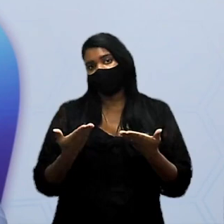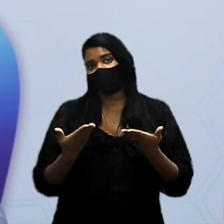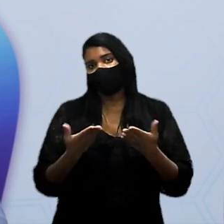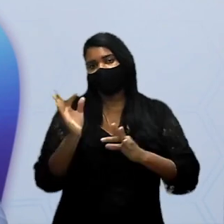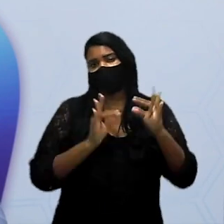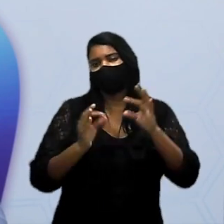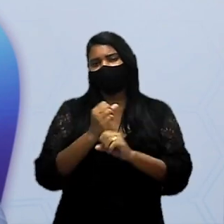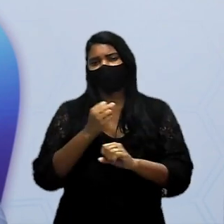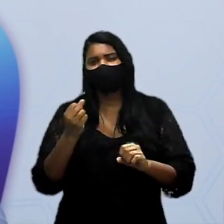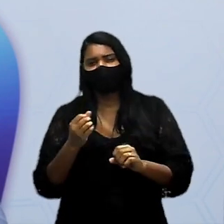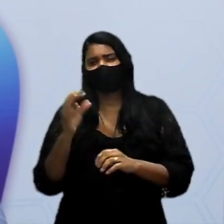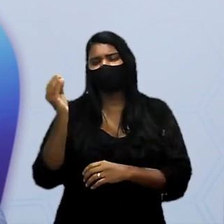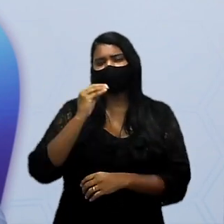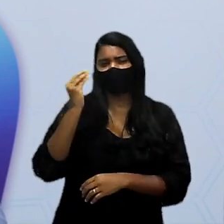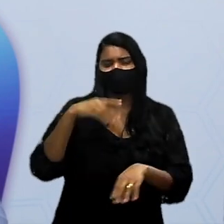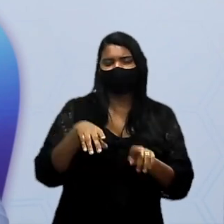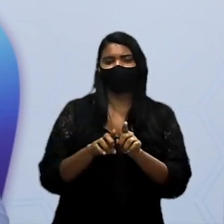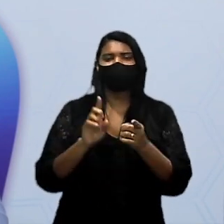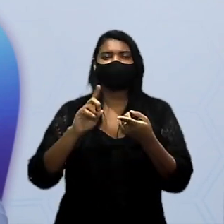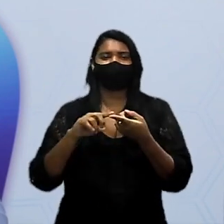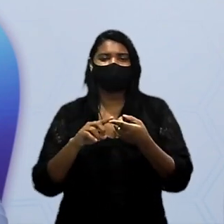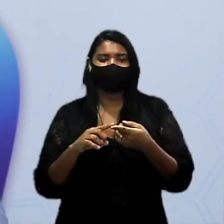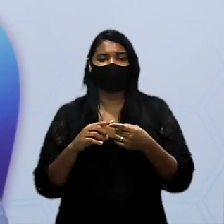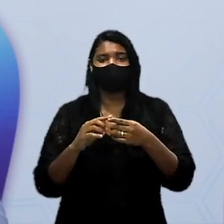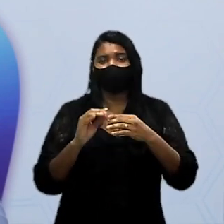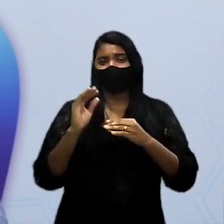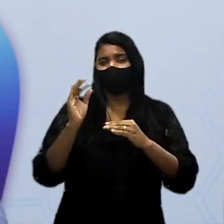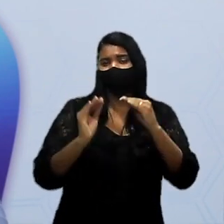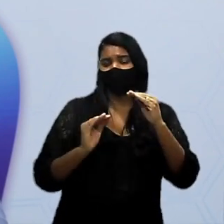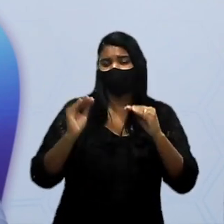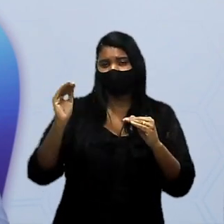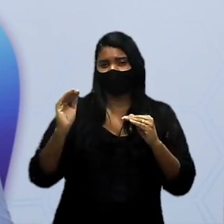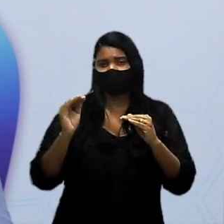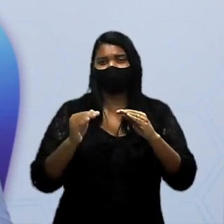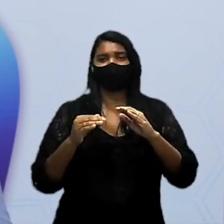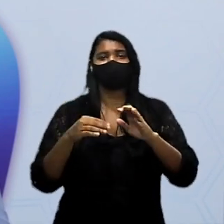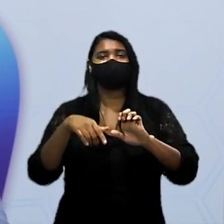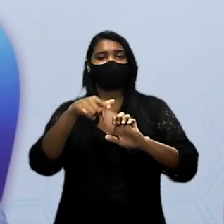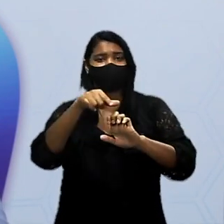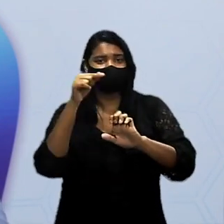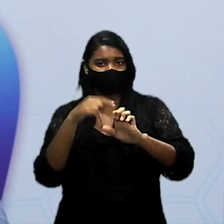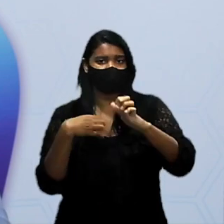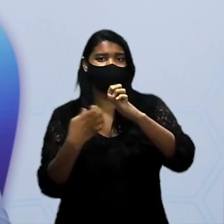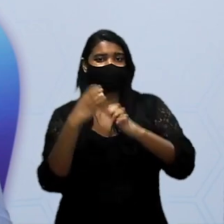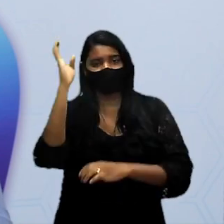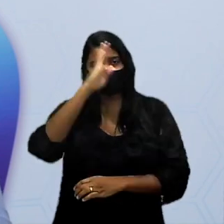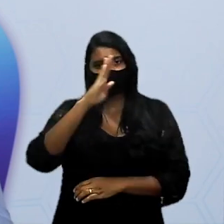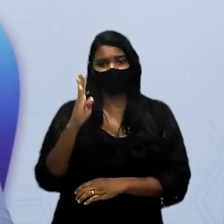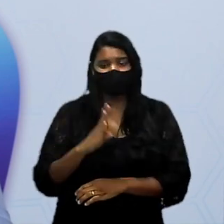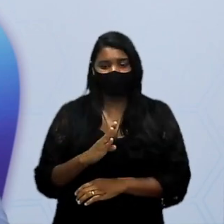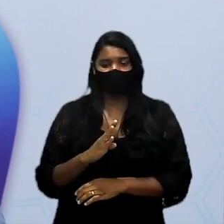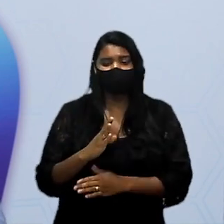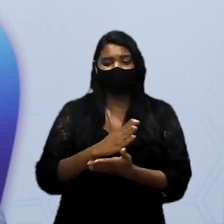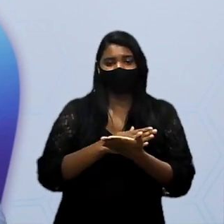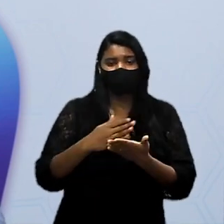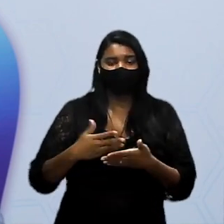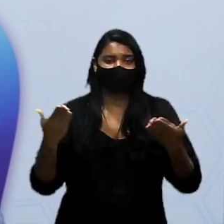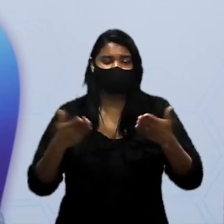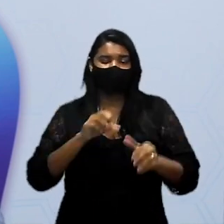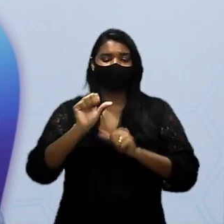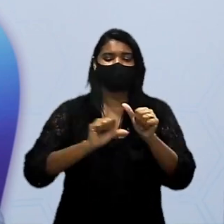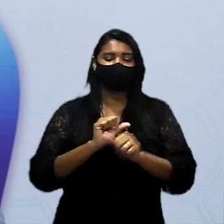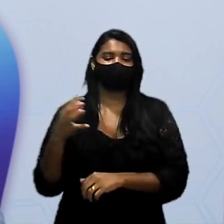elas se fragmentaram o porte em média empresa, né, pequena no Brasil, né, para poder mudar